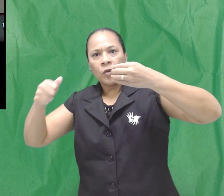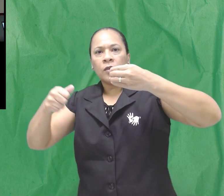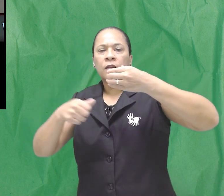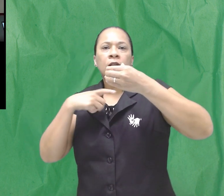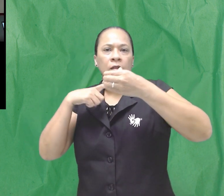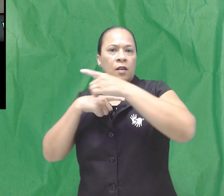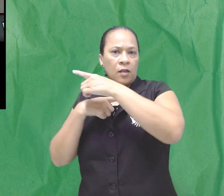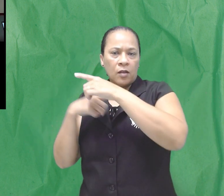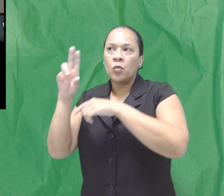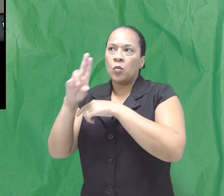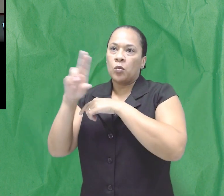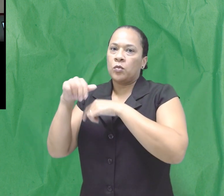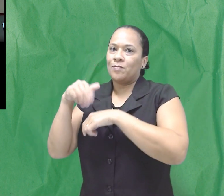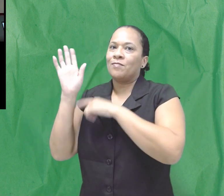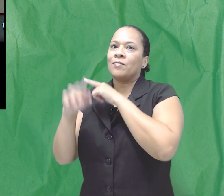o quitaçato.